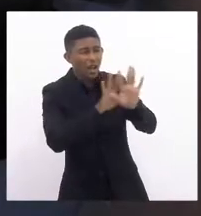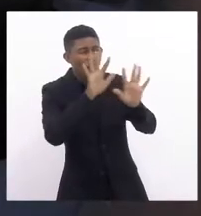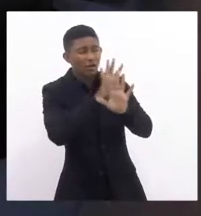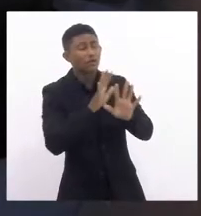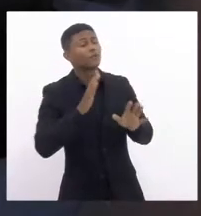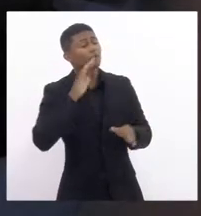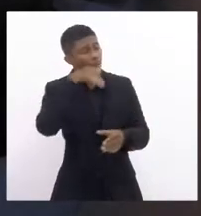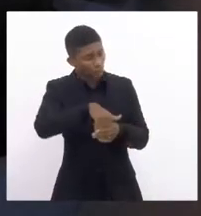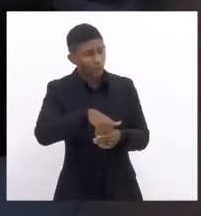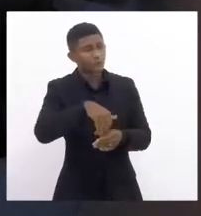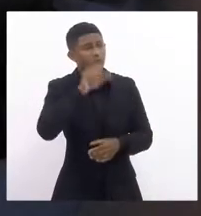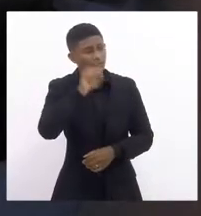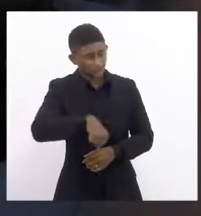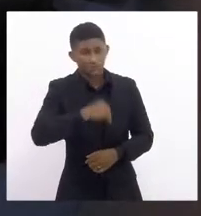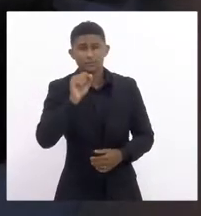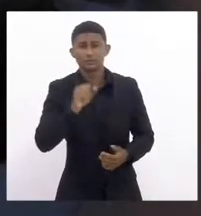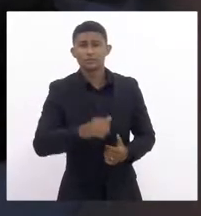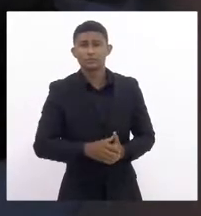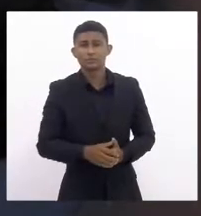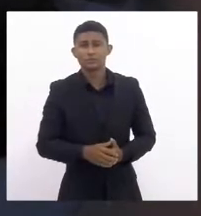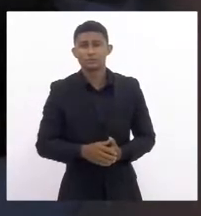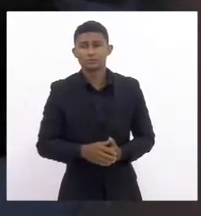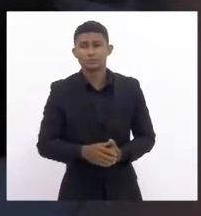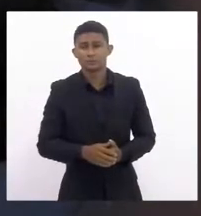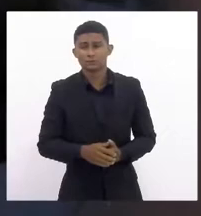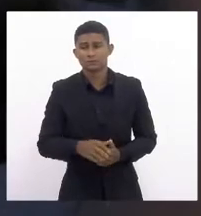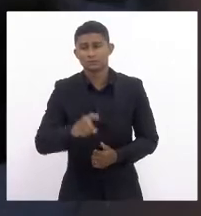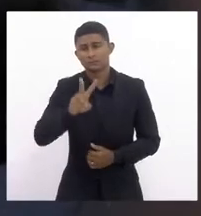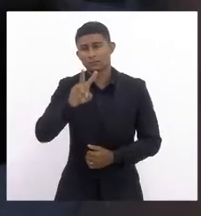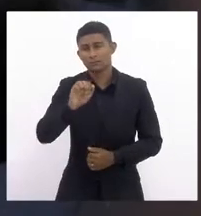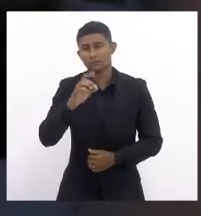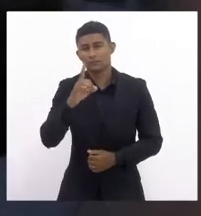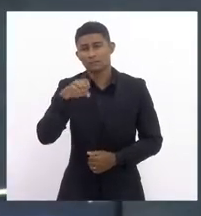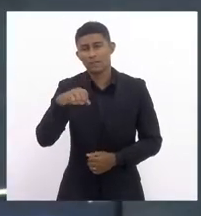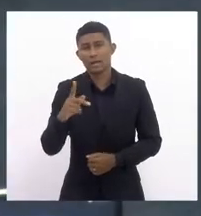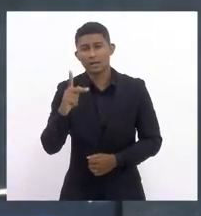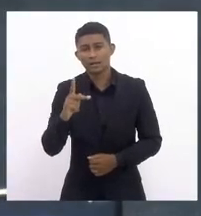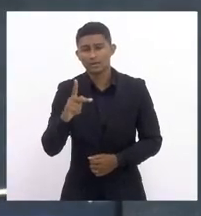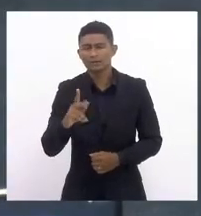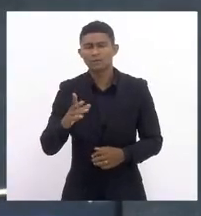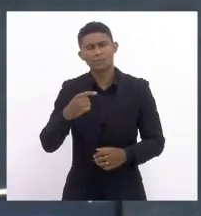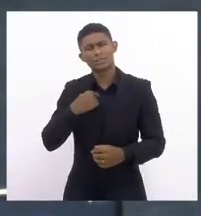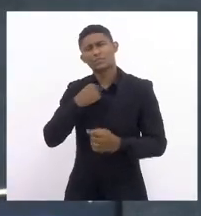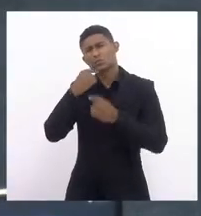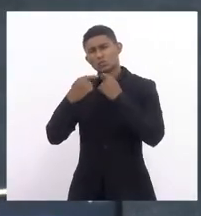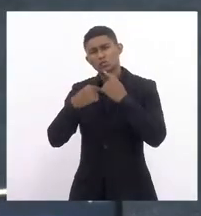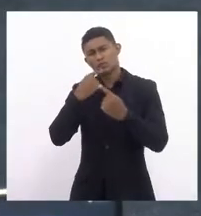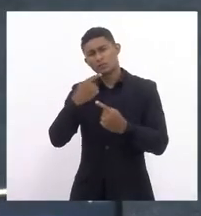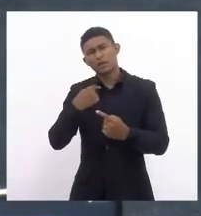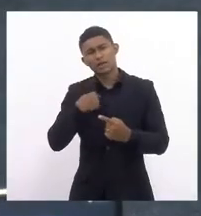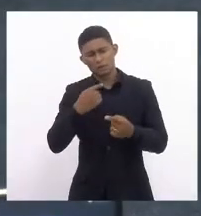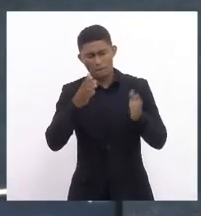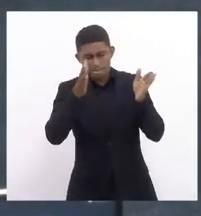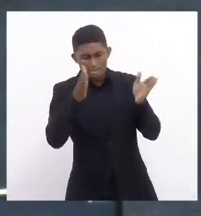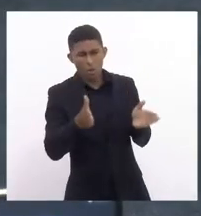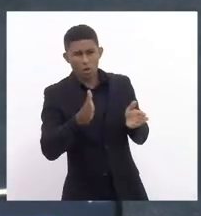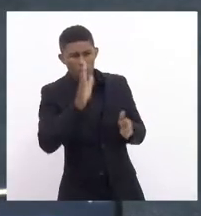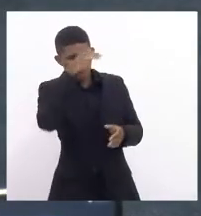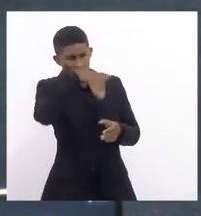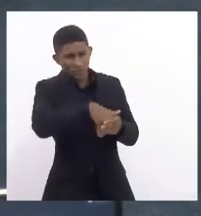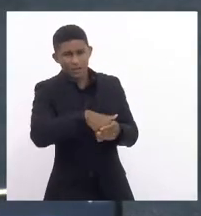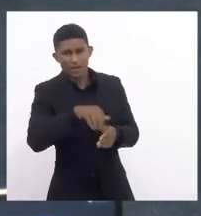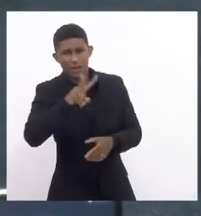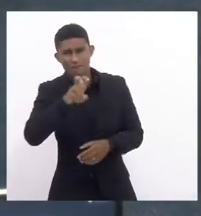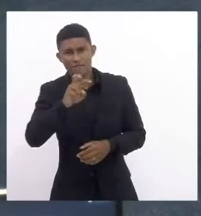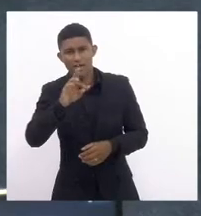Deputado Valdeir Carneiro. Só queria tirar uma dúvida com Vossa Excelência. Eu vou votar nesse bloco agora para derrubar o veto,